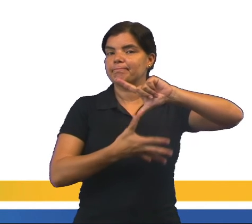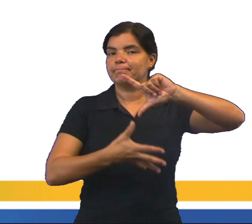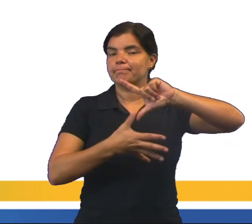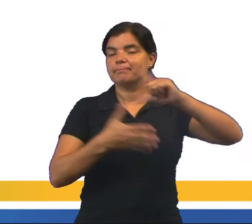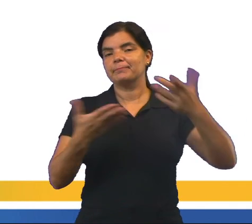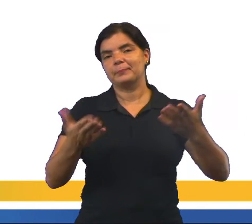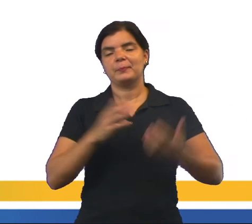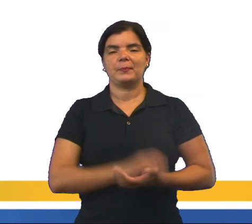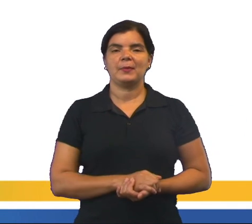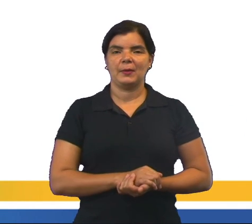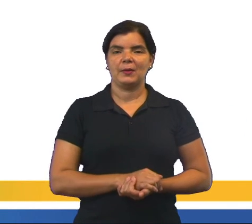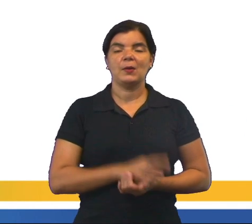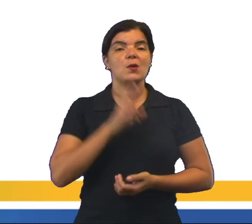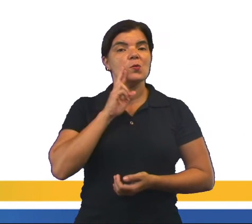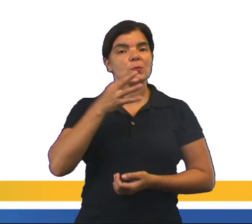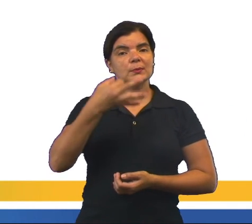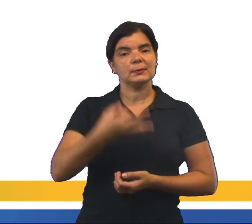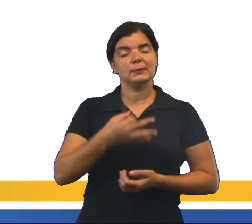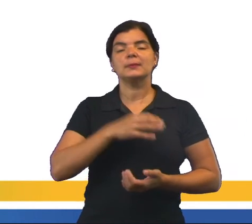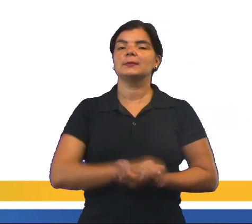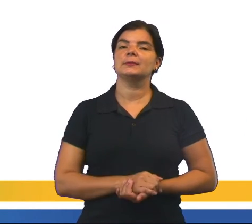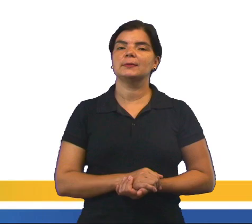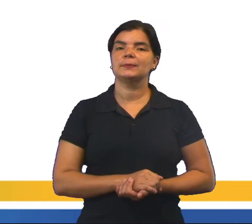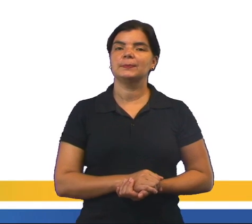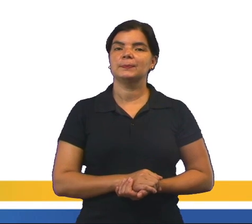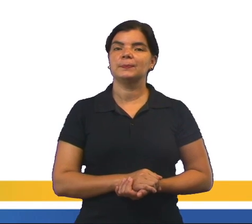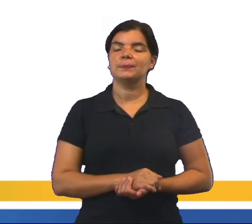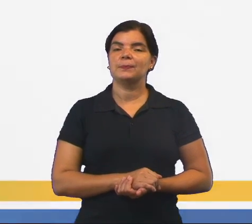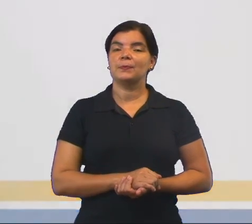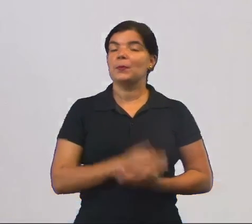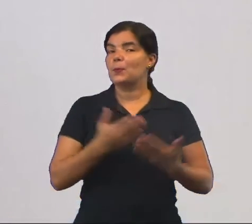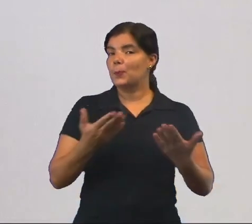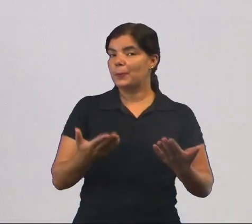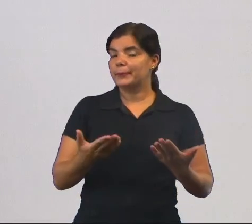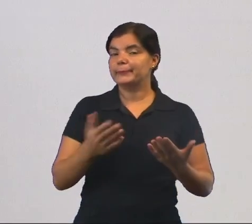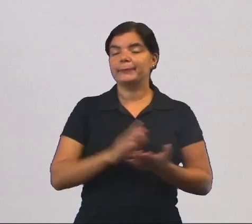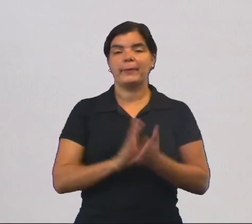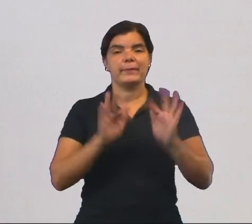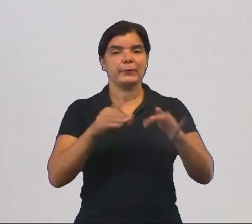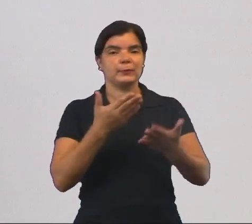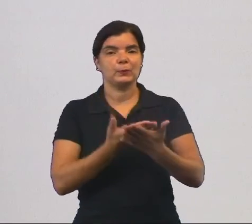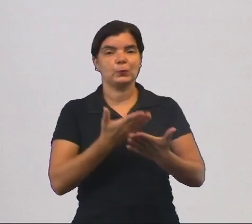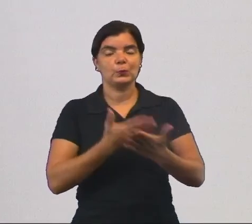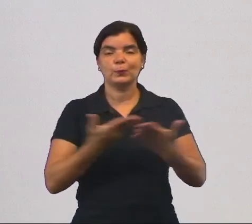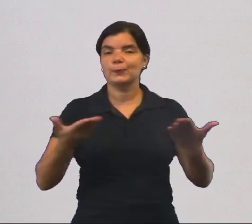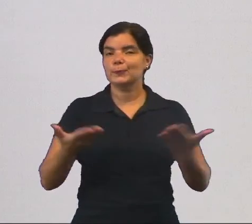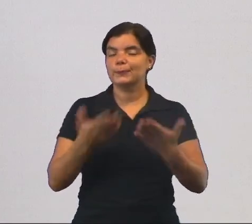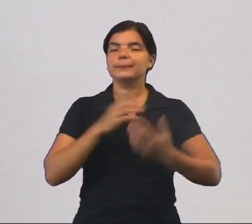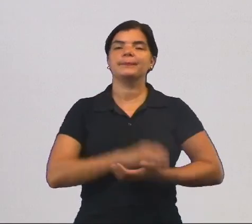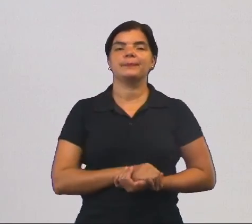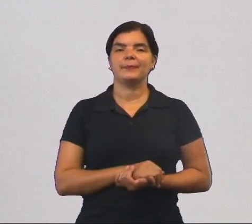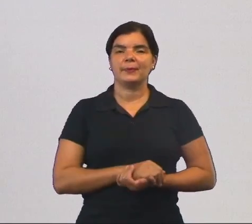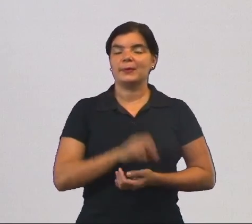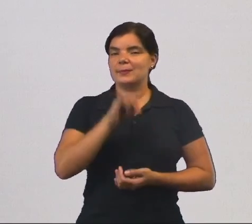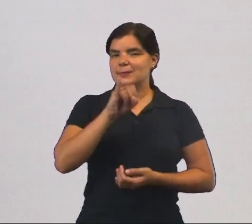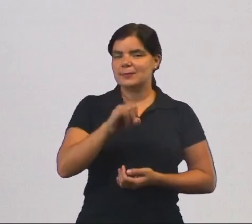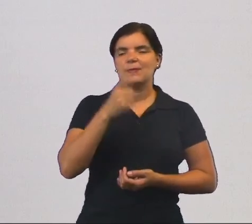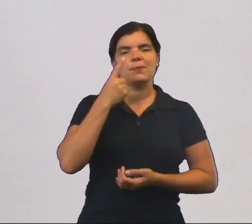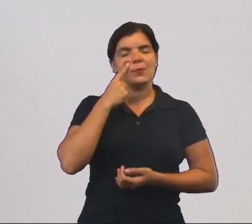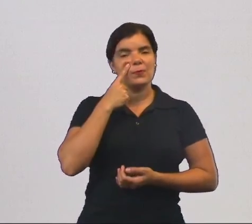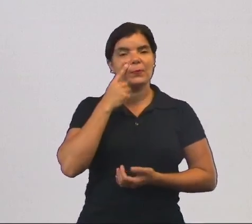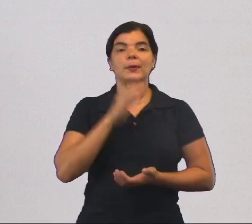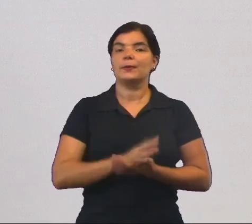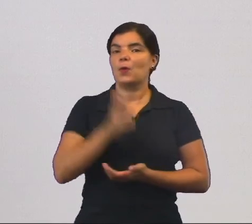Latina. Então, essa é a resposta que temos. Então, com isso, a gente encerra a nossa aula de hoje. Se você